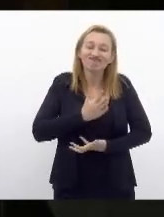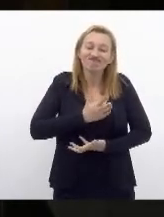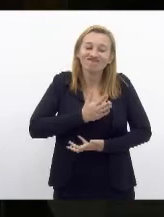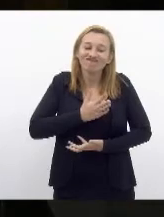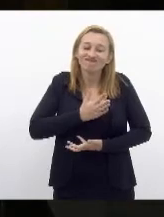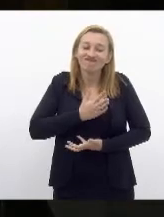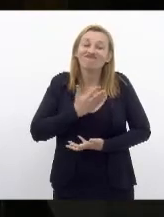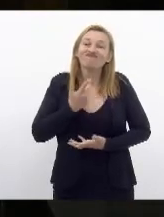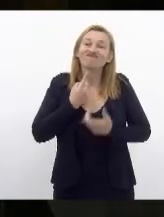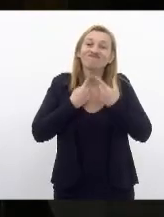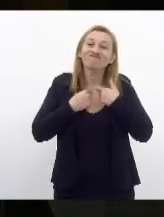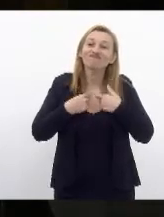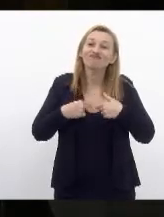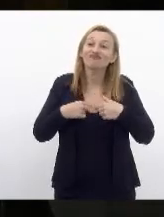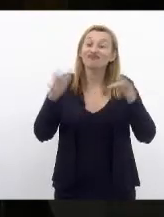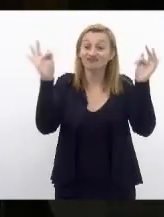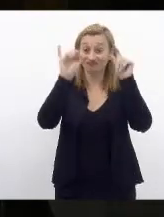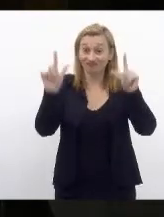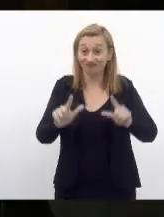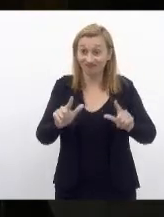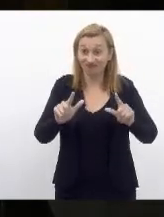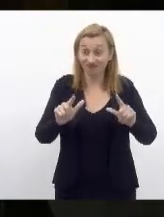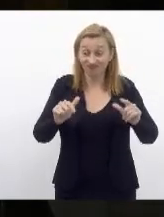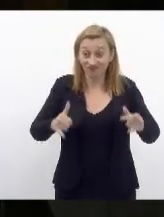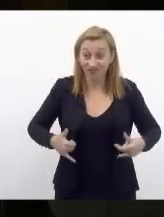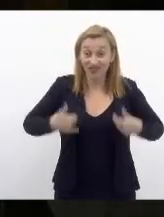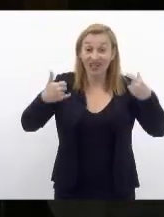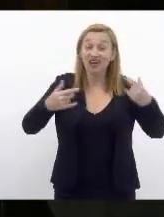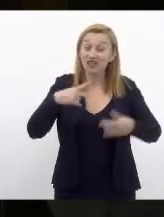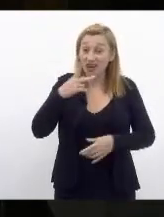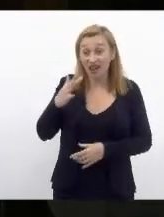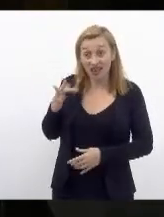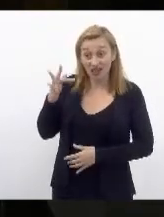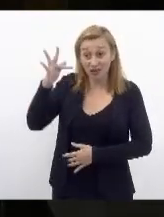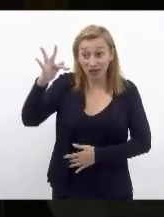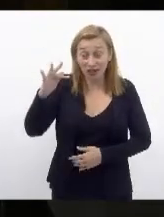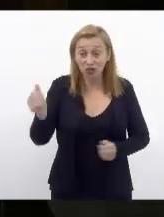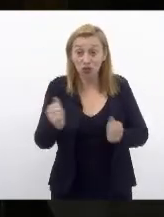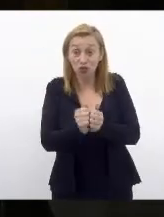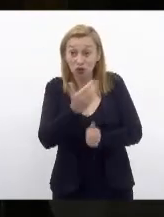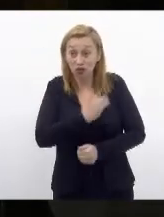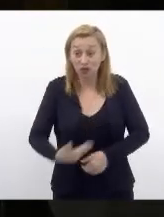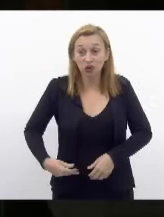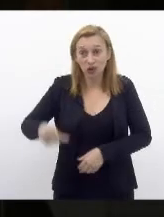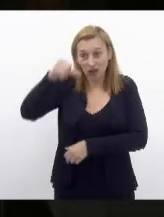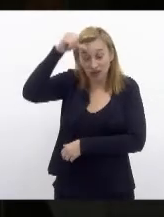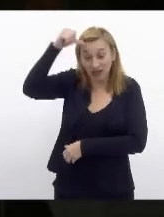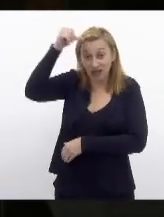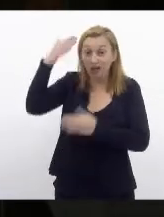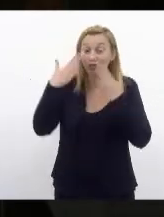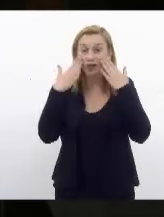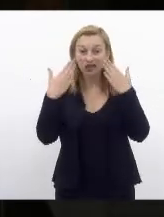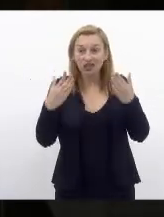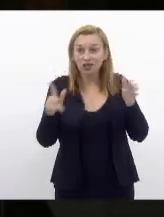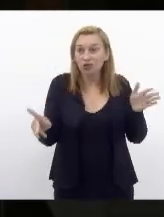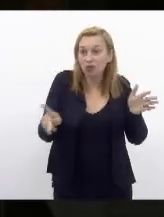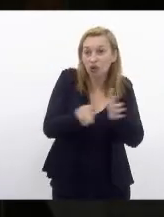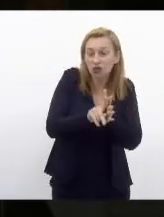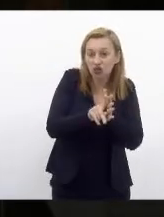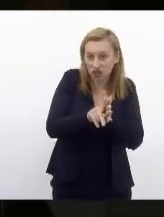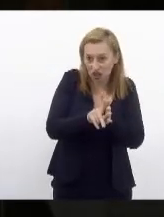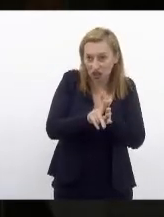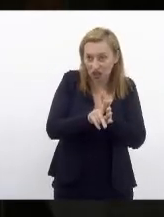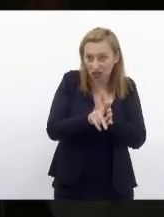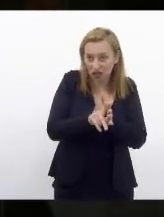coração, desejar feliz aniversário, dizer que a gente em breve, junto com o governador Cláudio Castro, estaremos apresentando o projeto para o